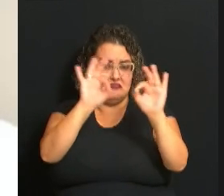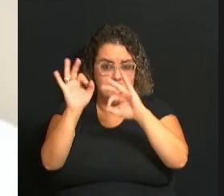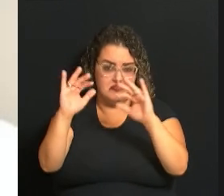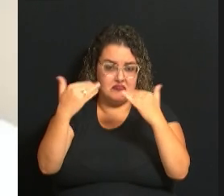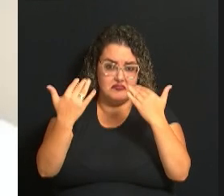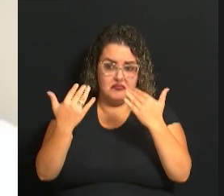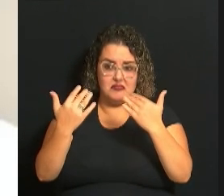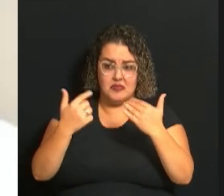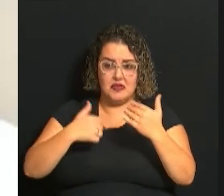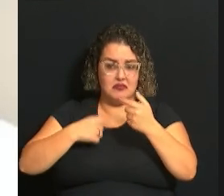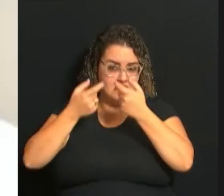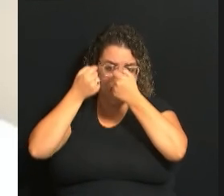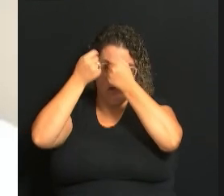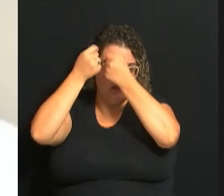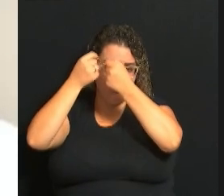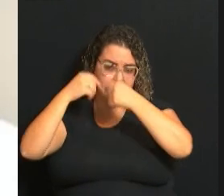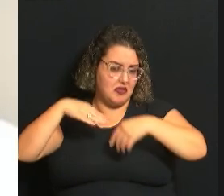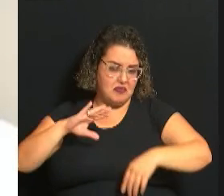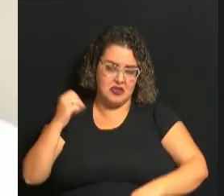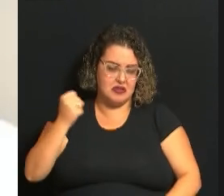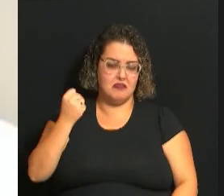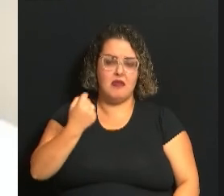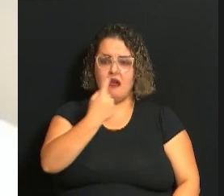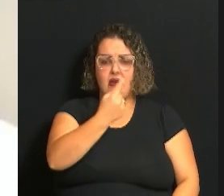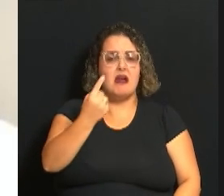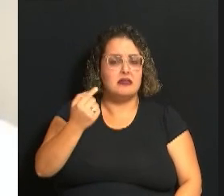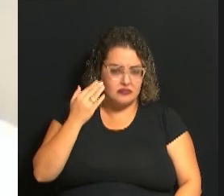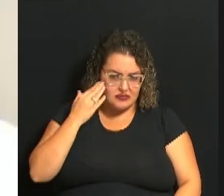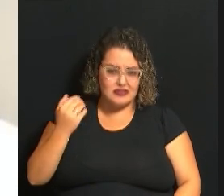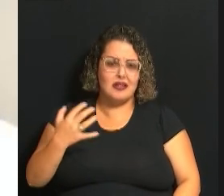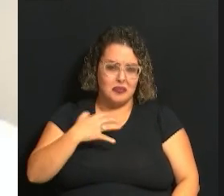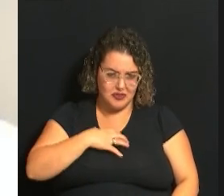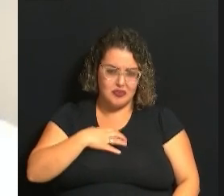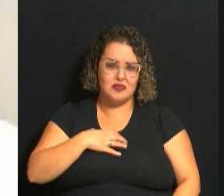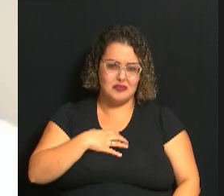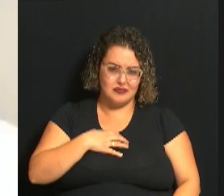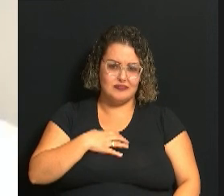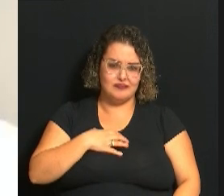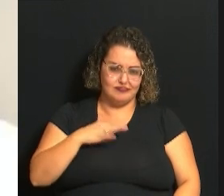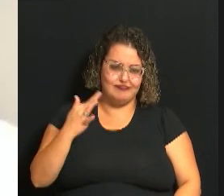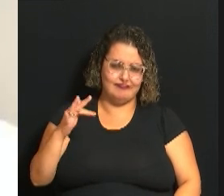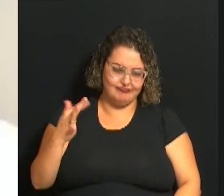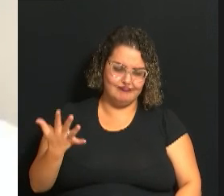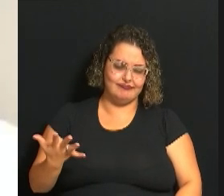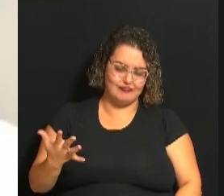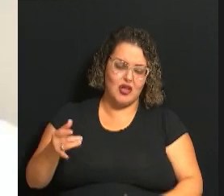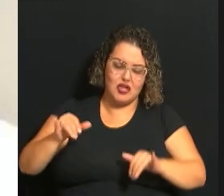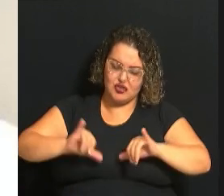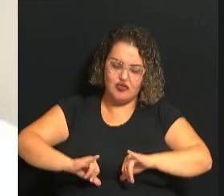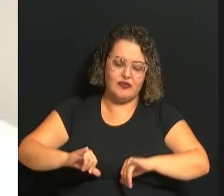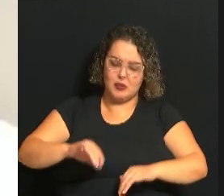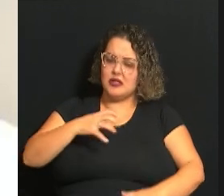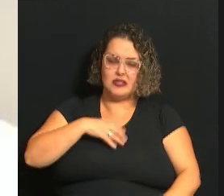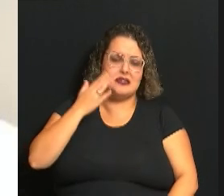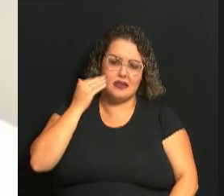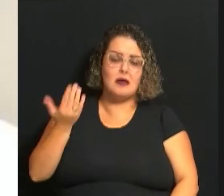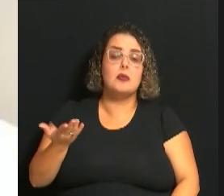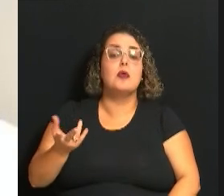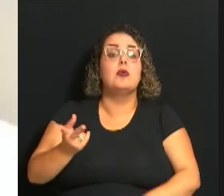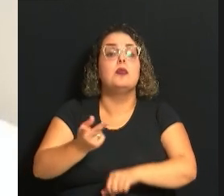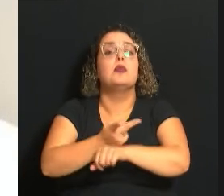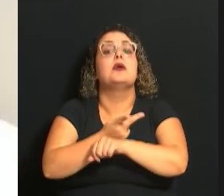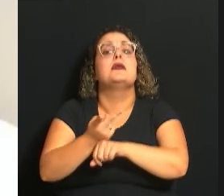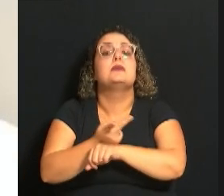no cérebro o meu mais grave. Cada um sabe a dor que sente, né? O importante é a gente buscar o